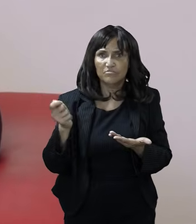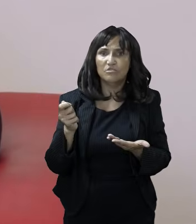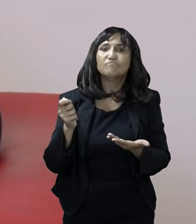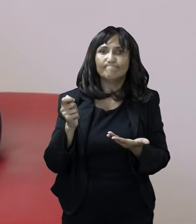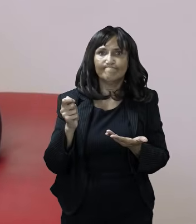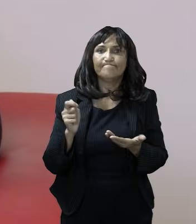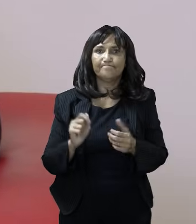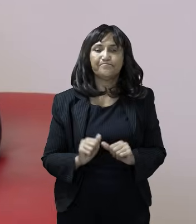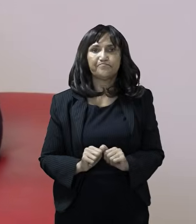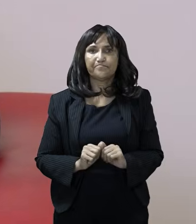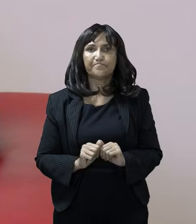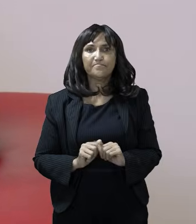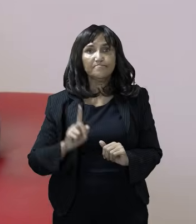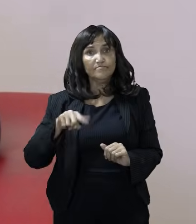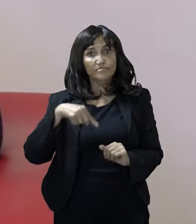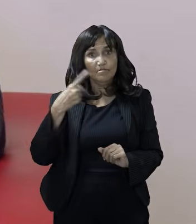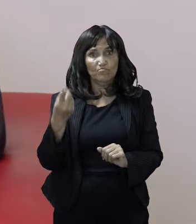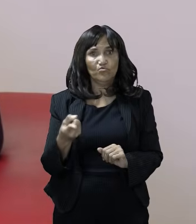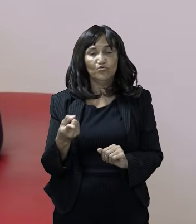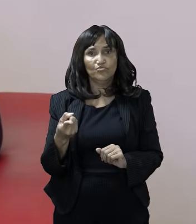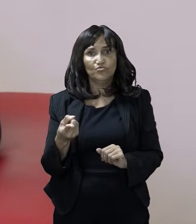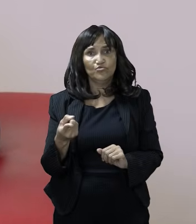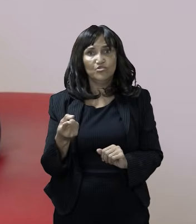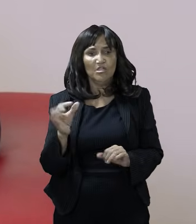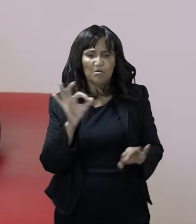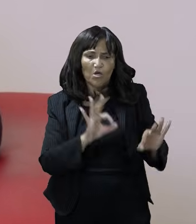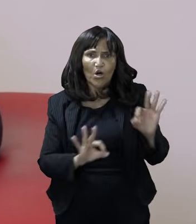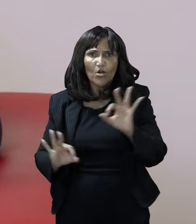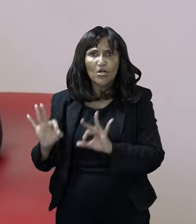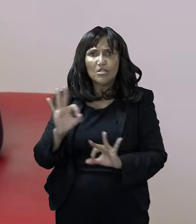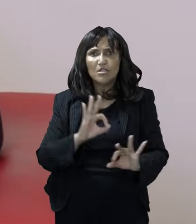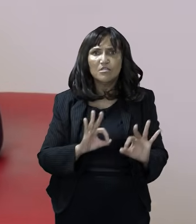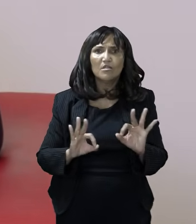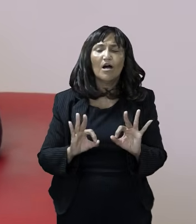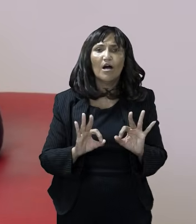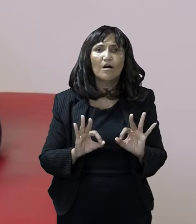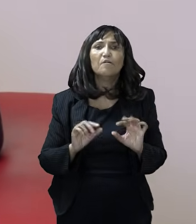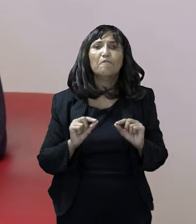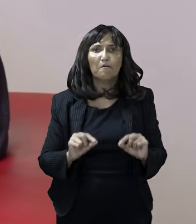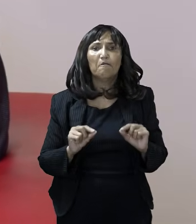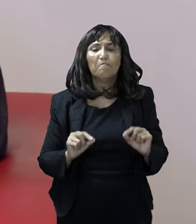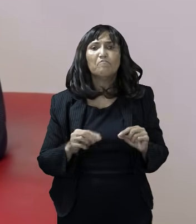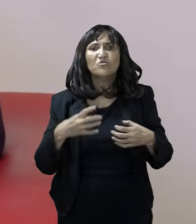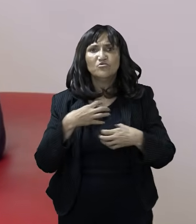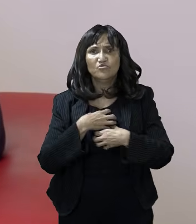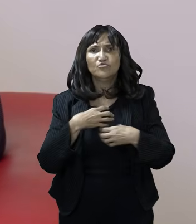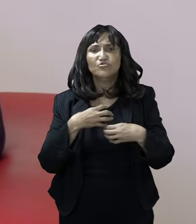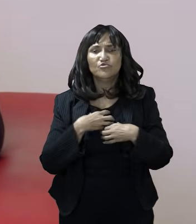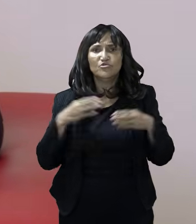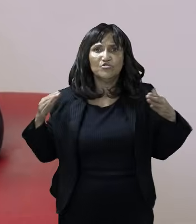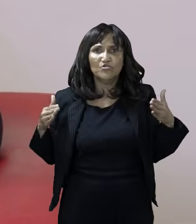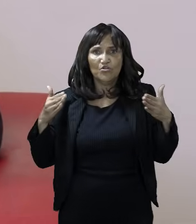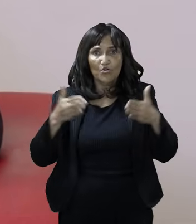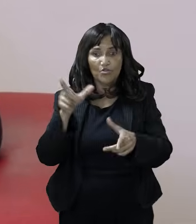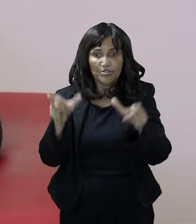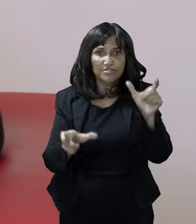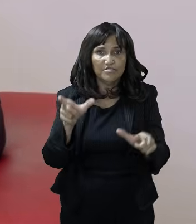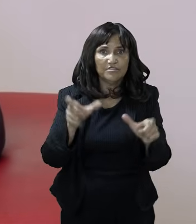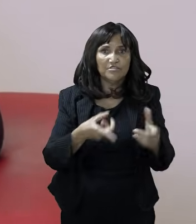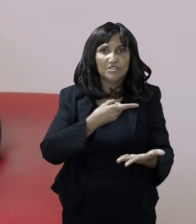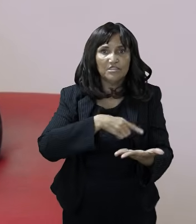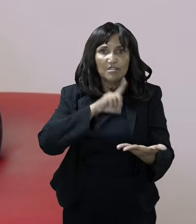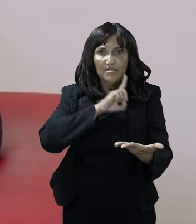abril. E depois nós vamos organizar isso até dia 12 de abril, de tal maneira que os congressistas, né, os